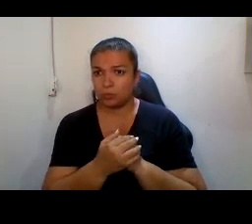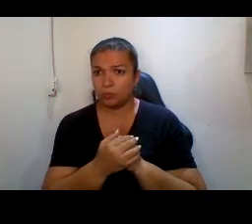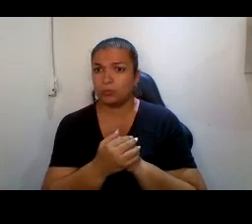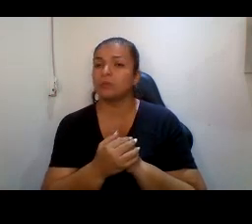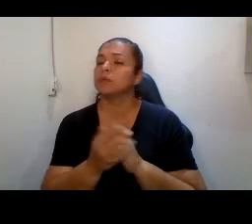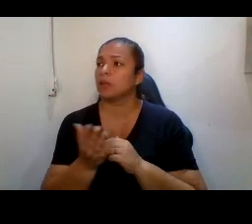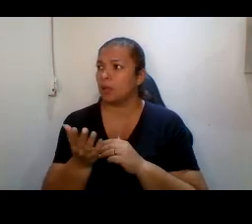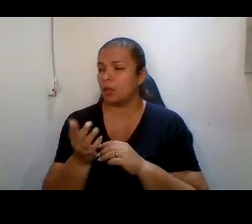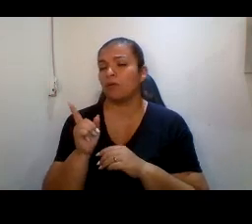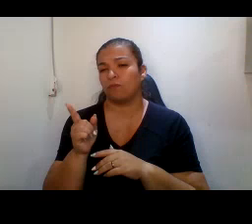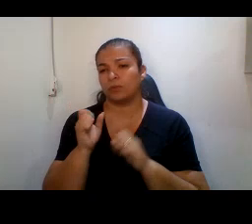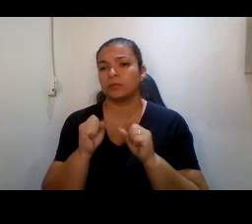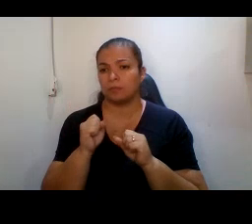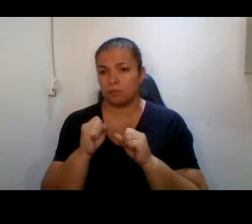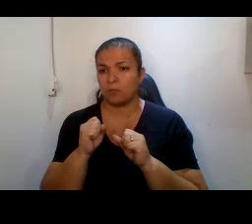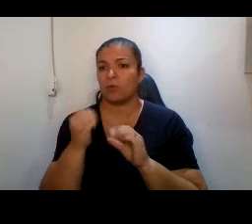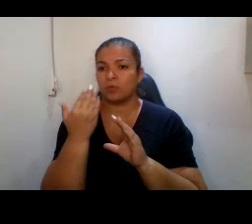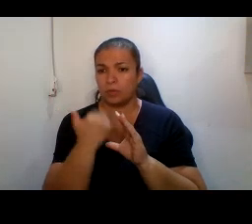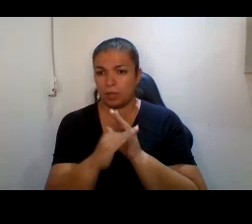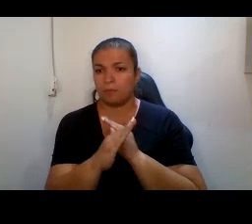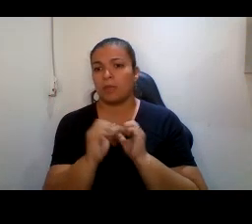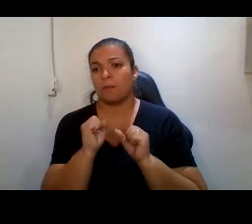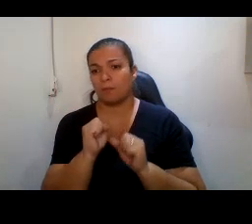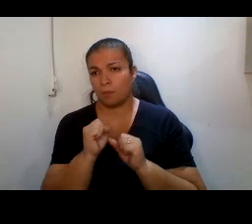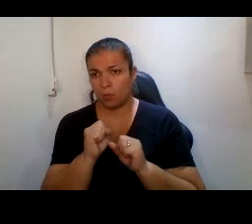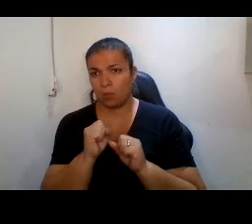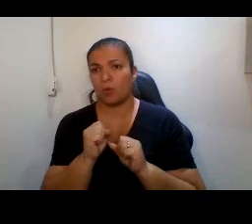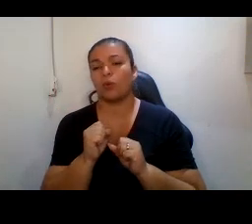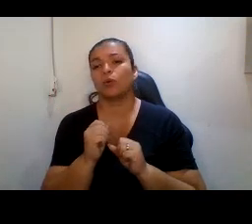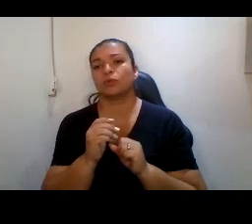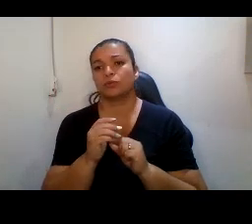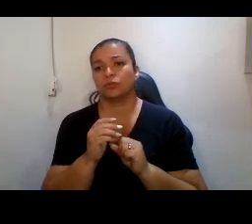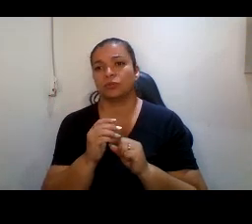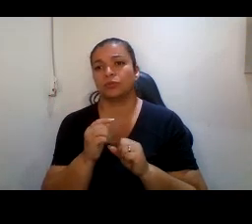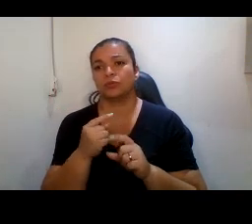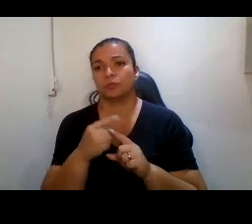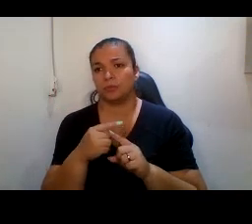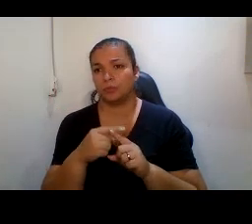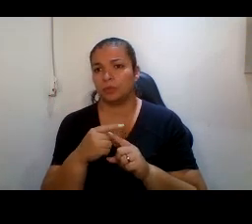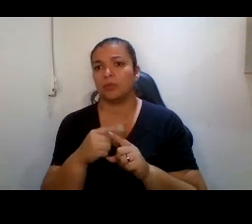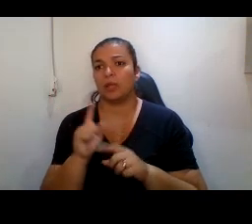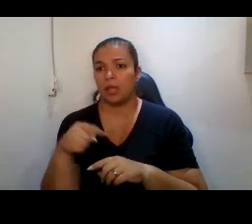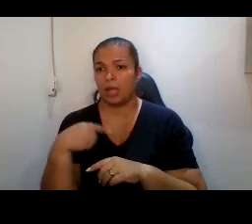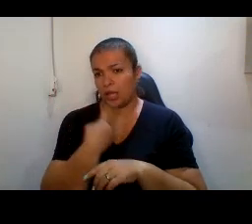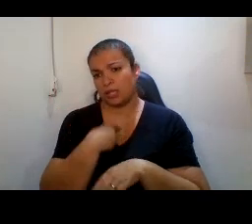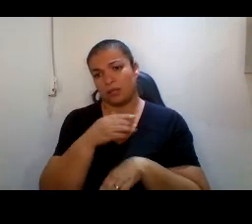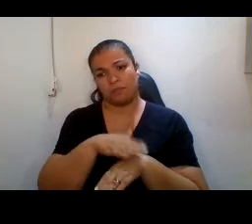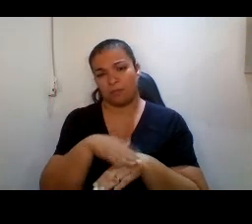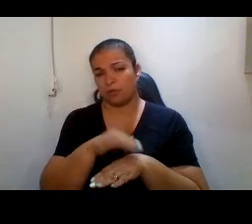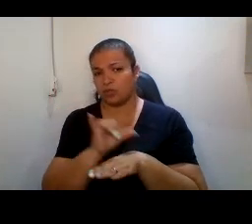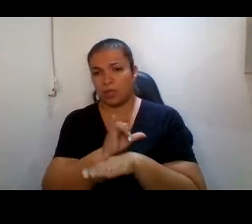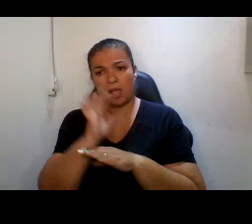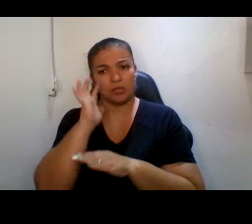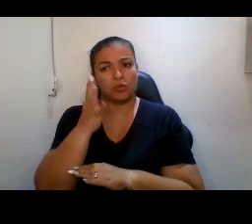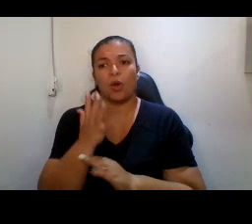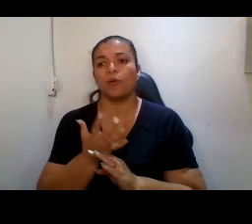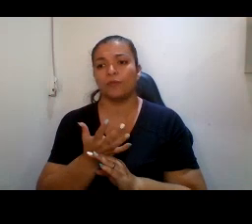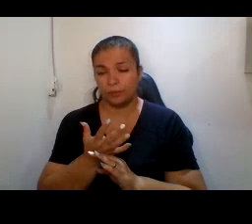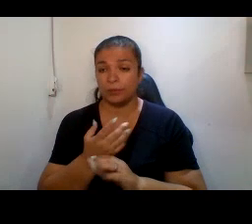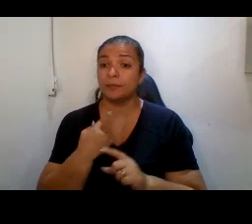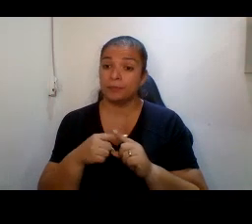Não, você pode encaminhar, porque aí tem, né? E nós vamos dar um jeito aqui, porque de qualquer forma eles precisam